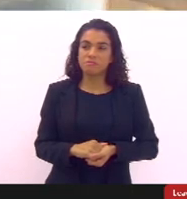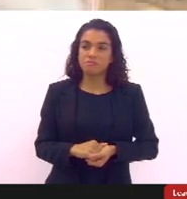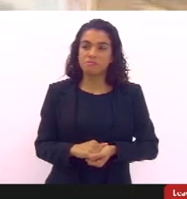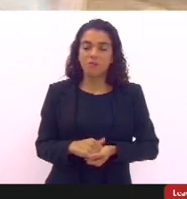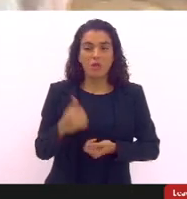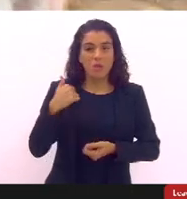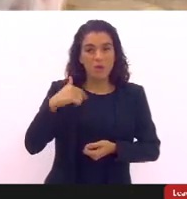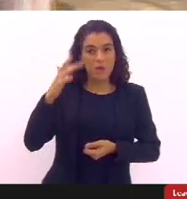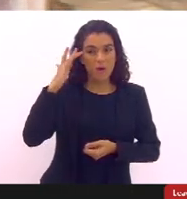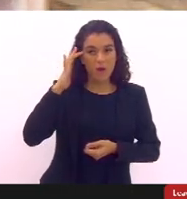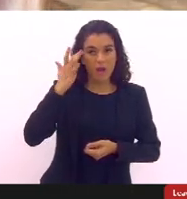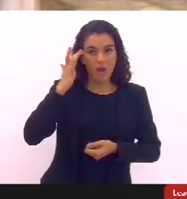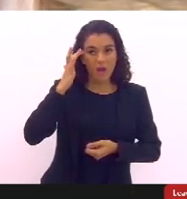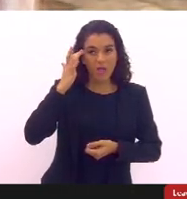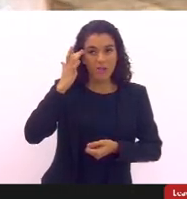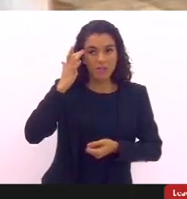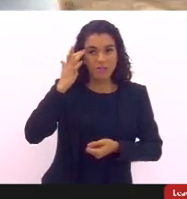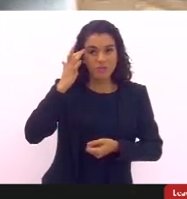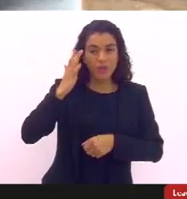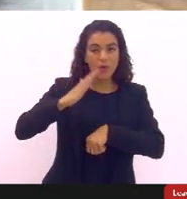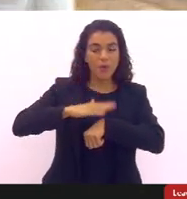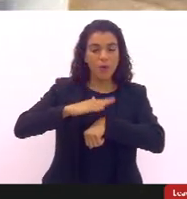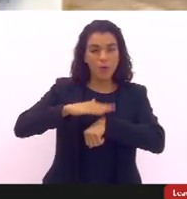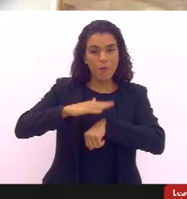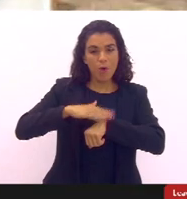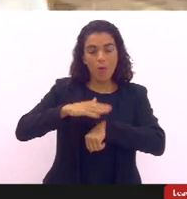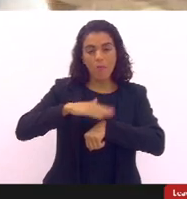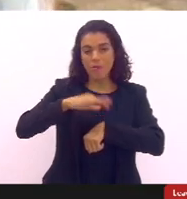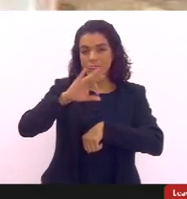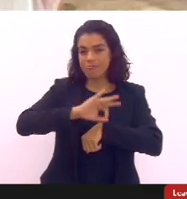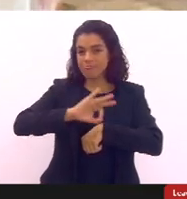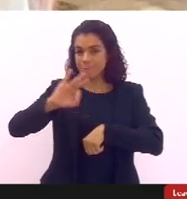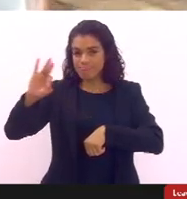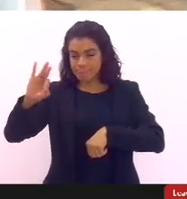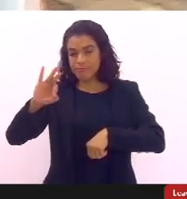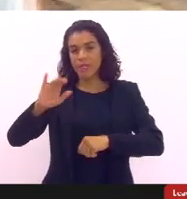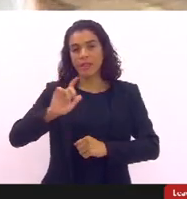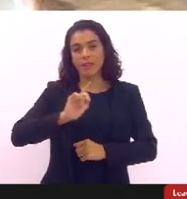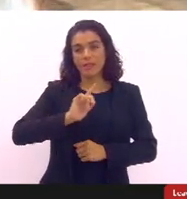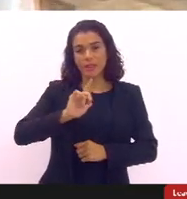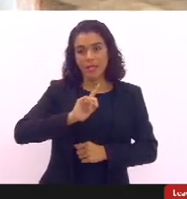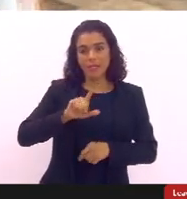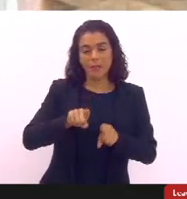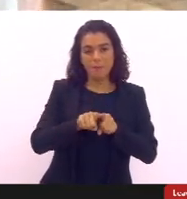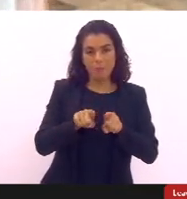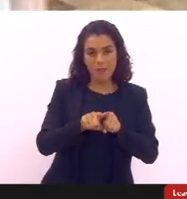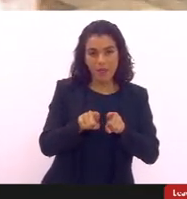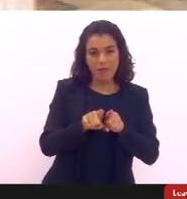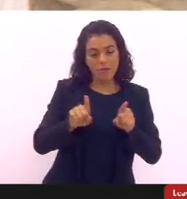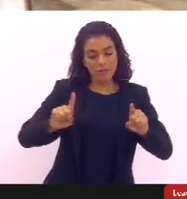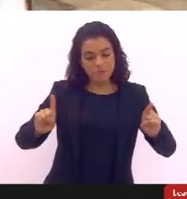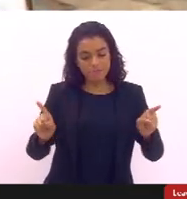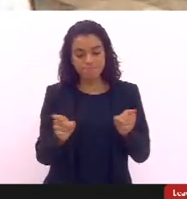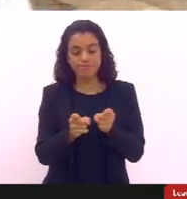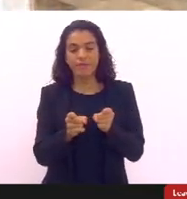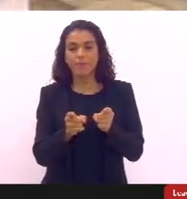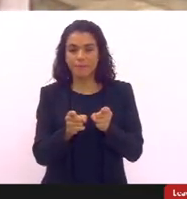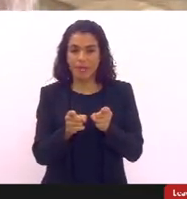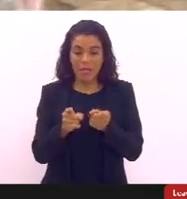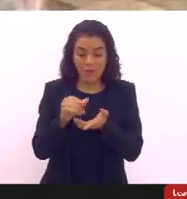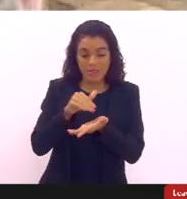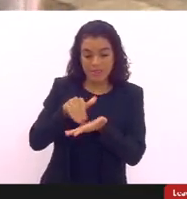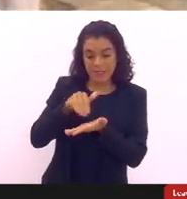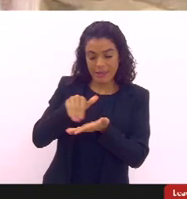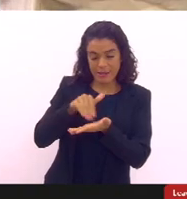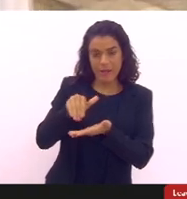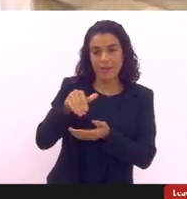Eu acho que o momento é muito oportuno. A gente tem aí já esse enfrentamento com a Secretaria